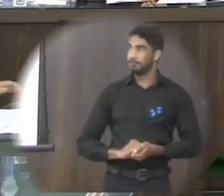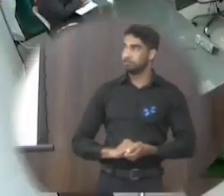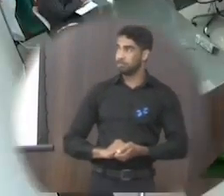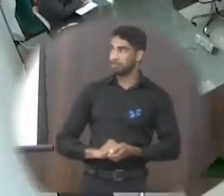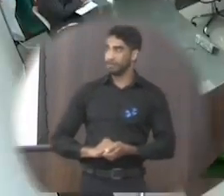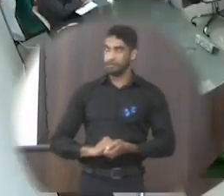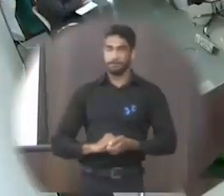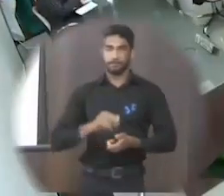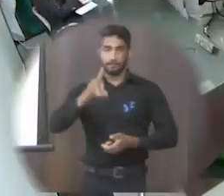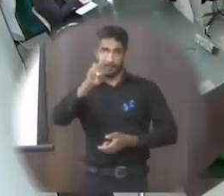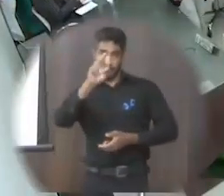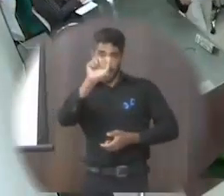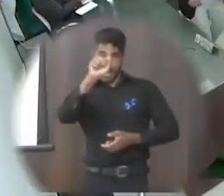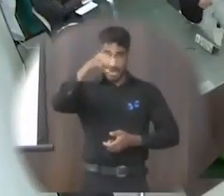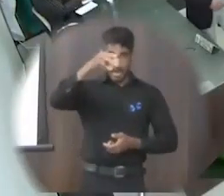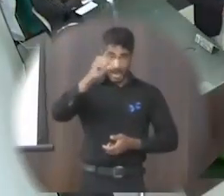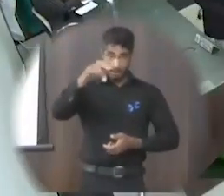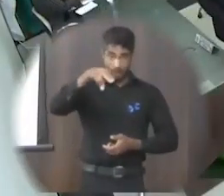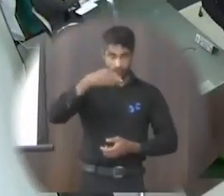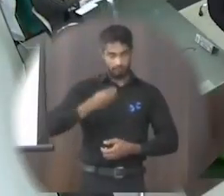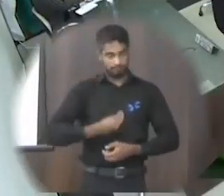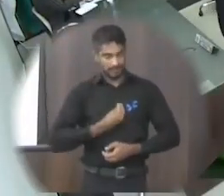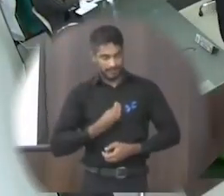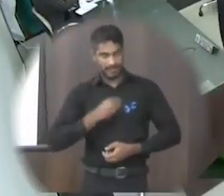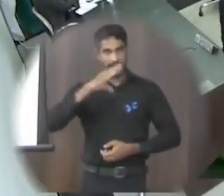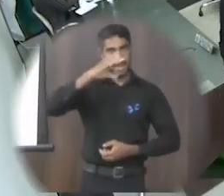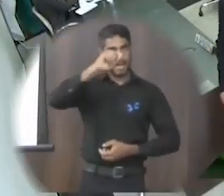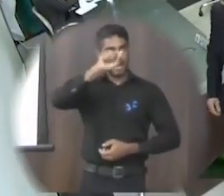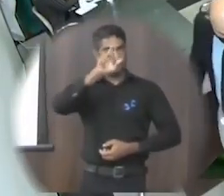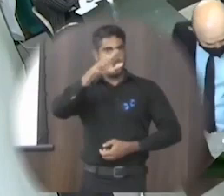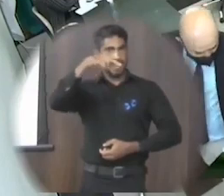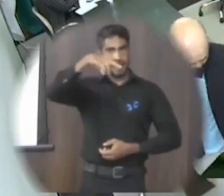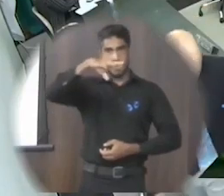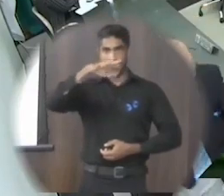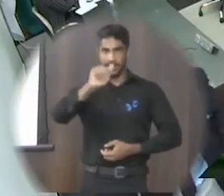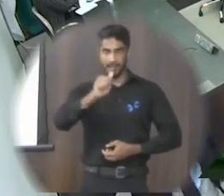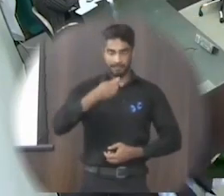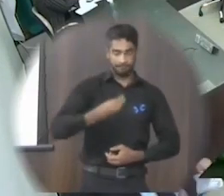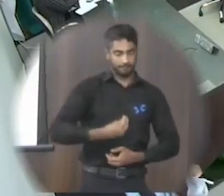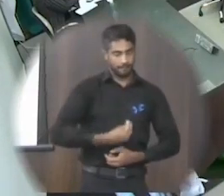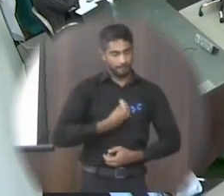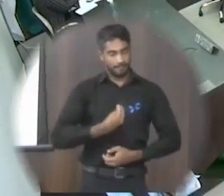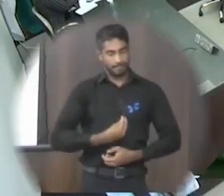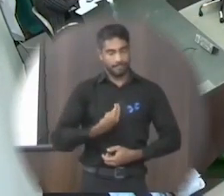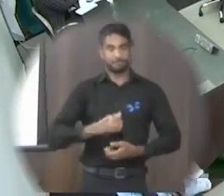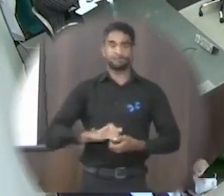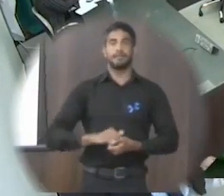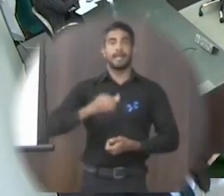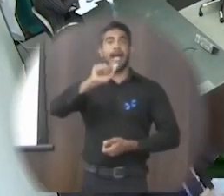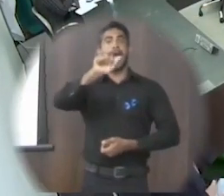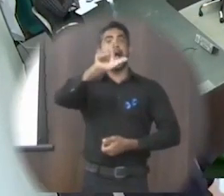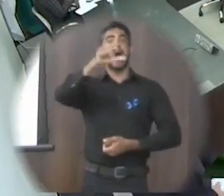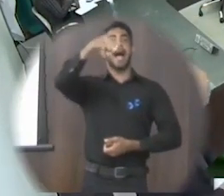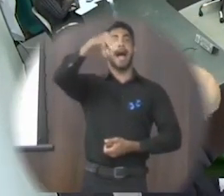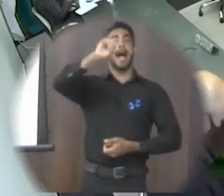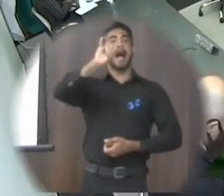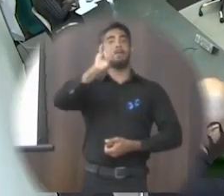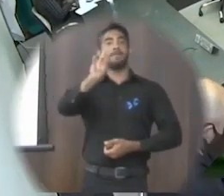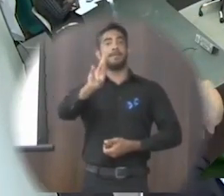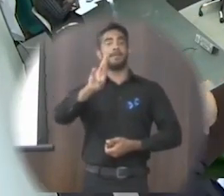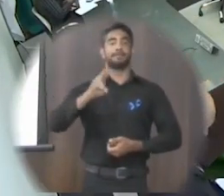Ramon Alexandre Araújo. Presente. Carmelina Romana da Silva Teixeira. Presente. Almir Dias Santos,